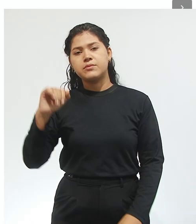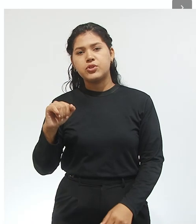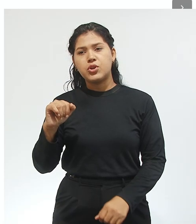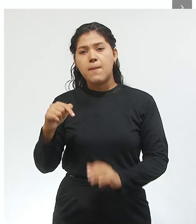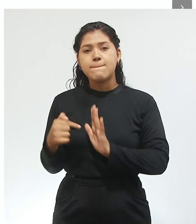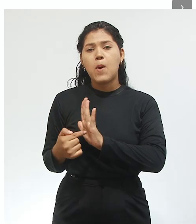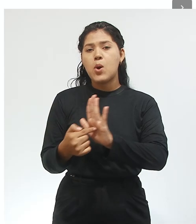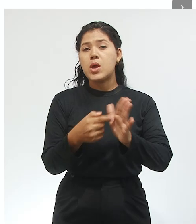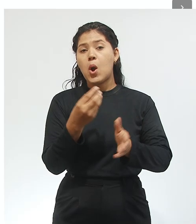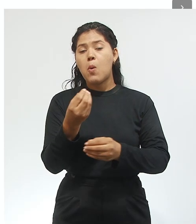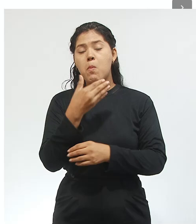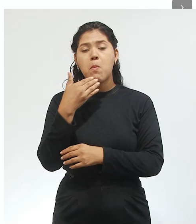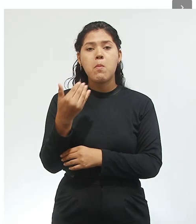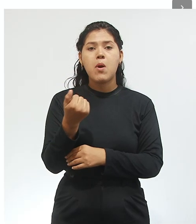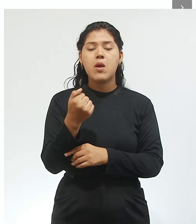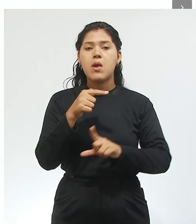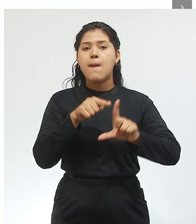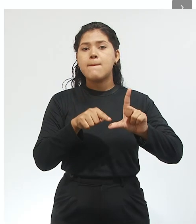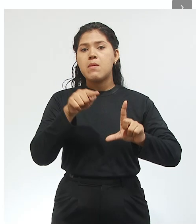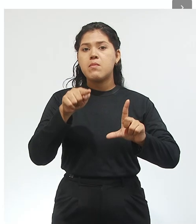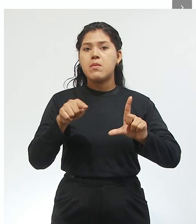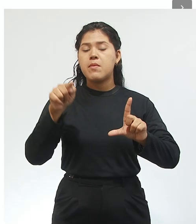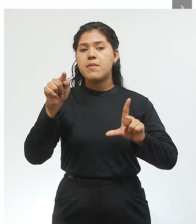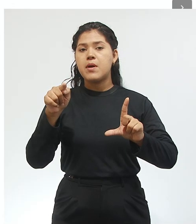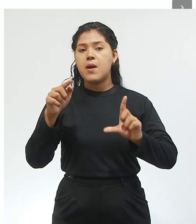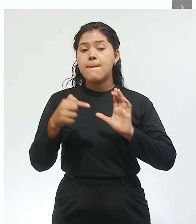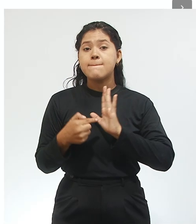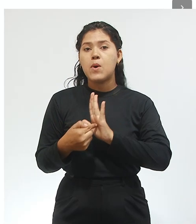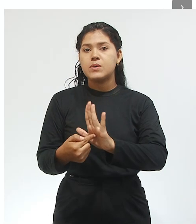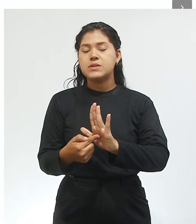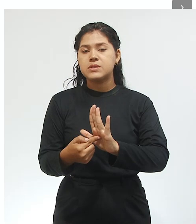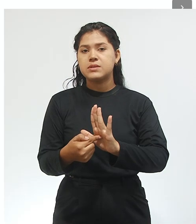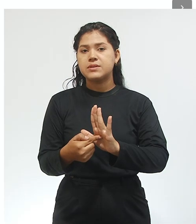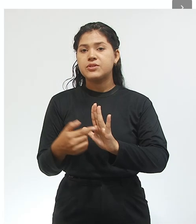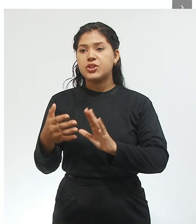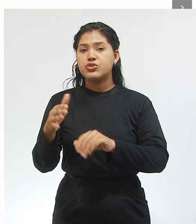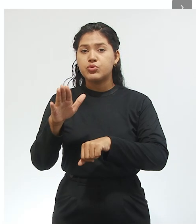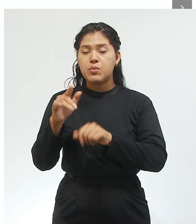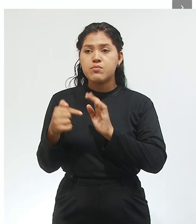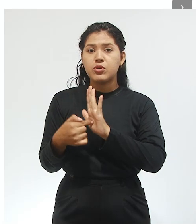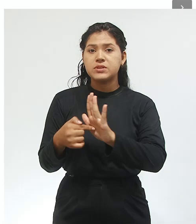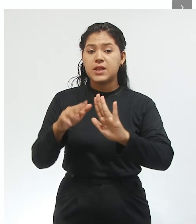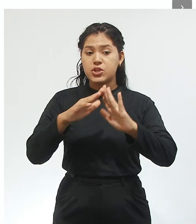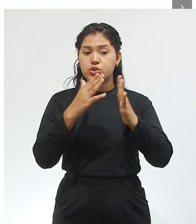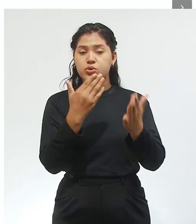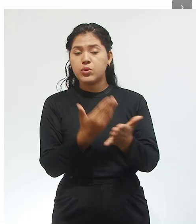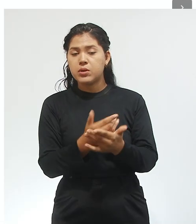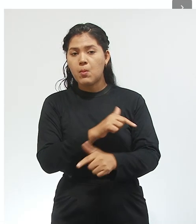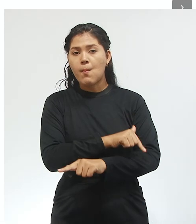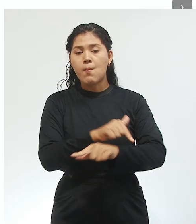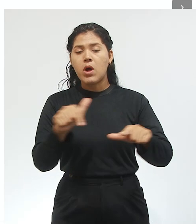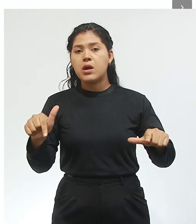que aquela Secretaria de Educação, aquele governo quer que as pessoas entendam